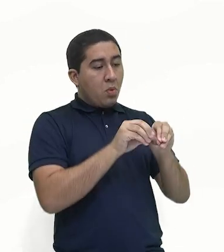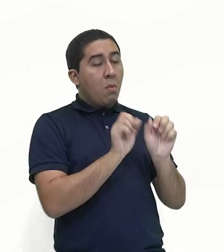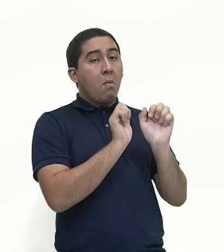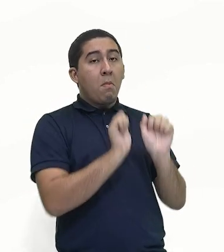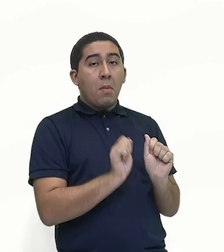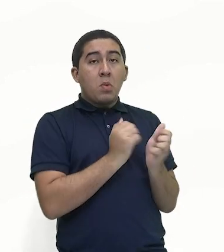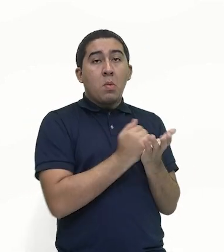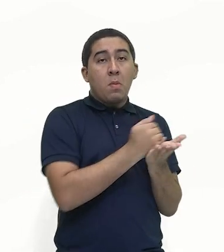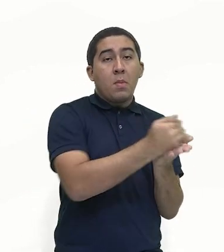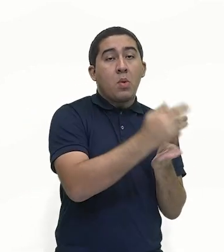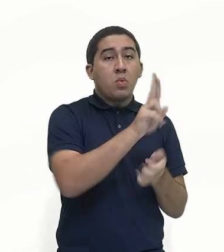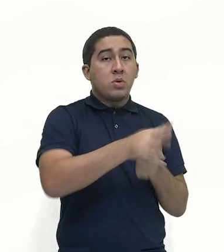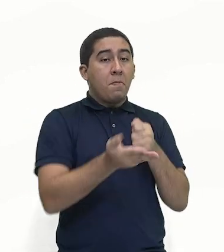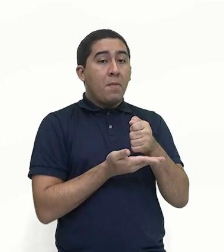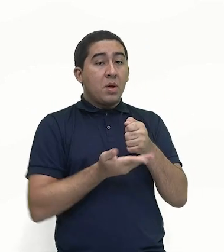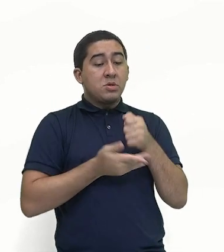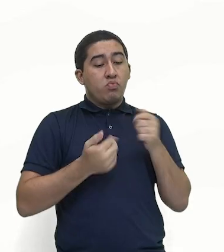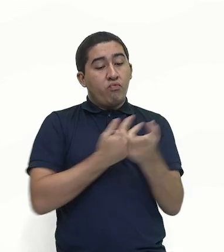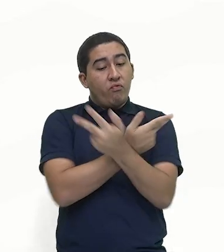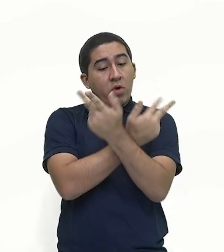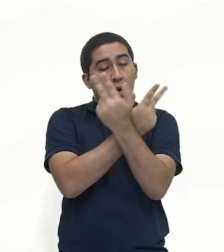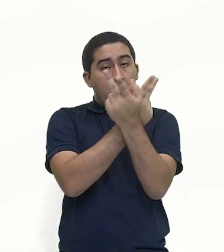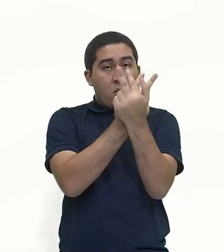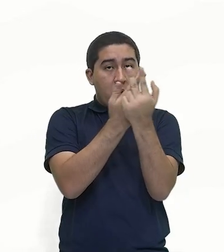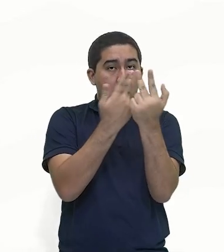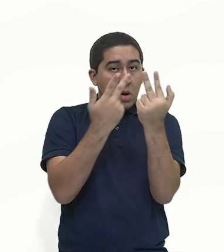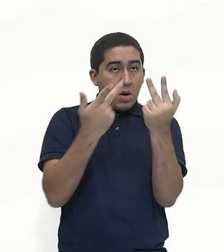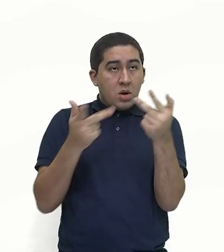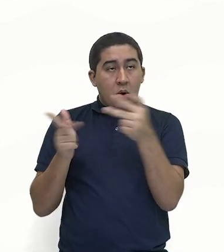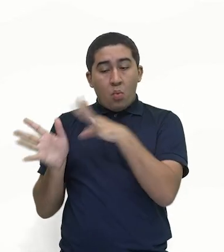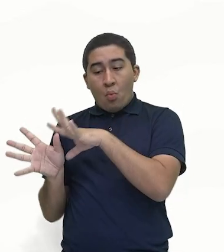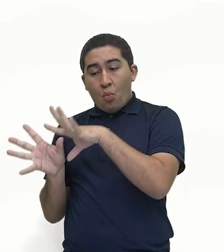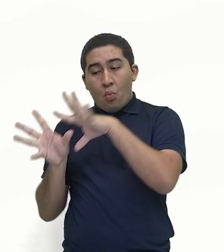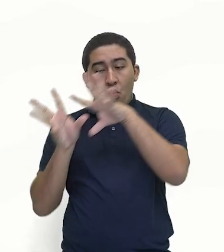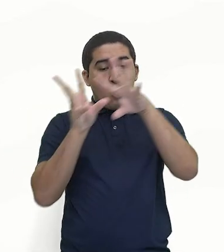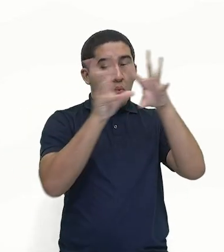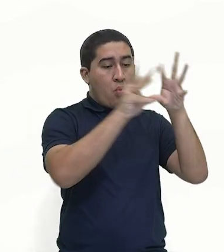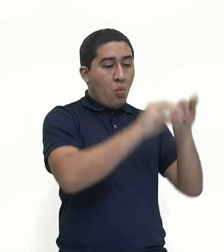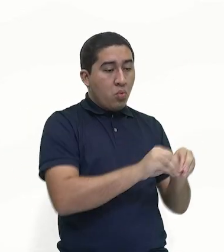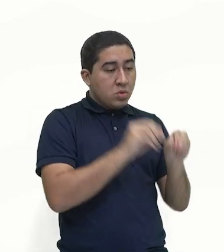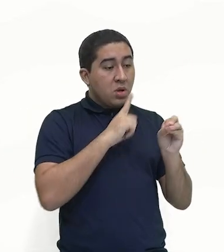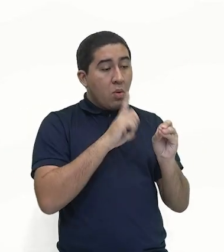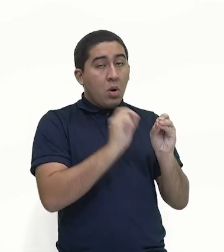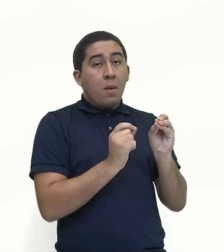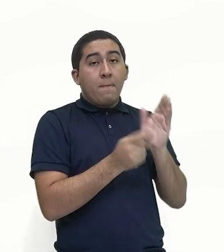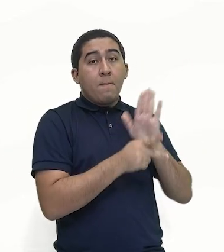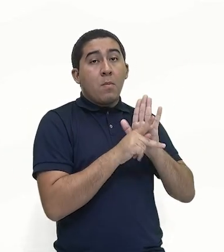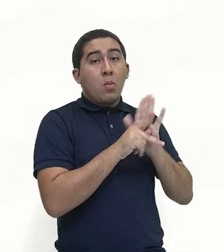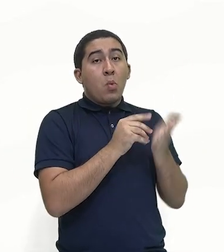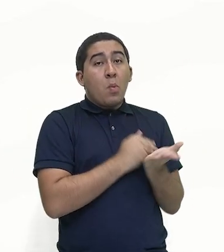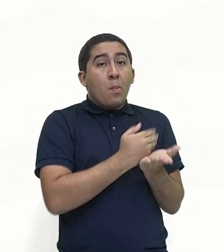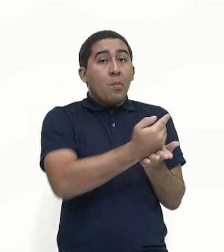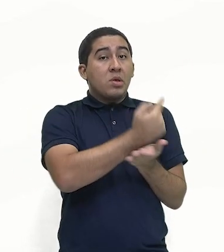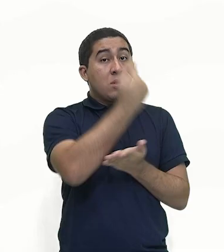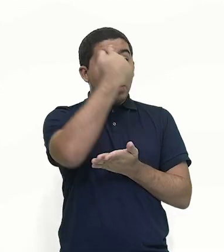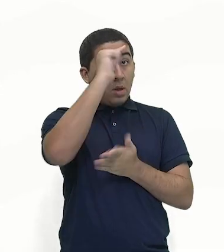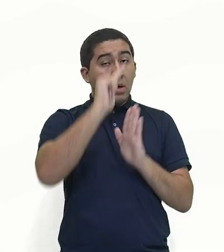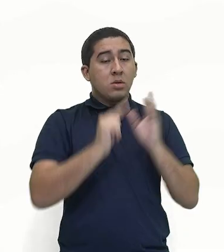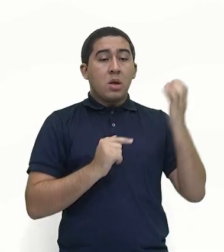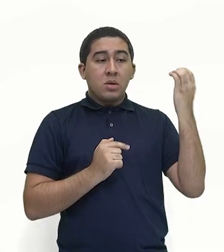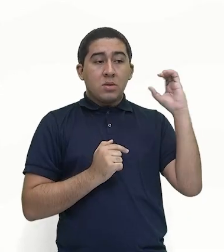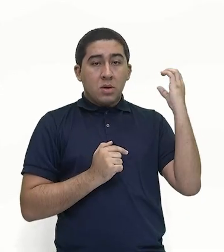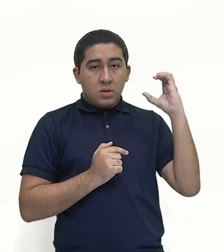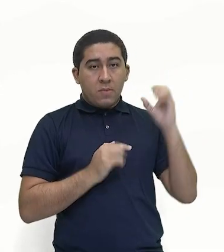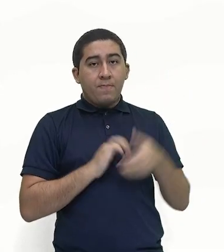luzes, então são várias luzes, né, que estão indo para lá, que vai iluminar, então, esse campo da ciência. Aí